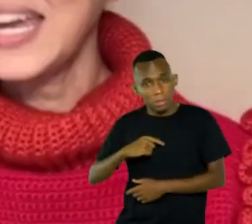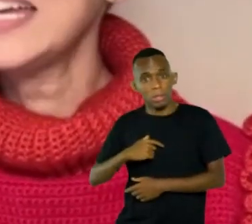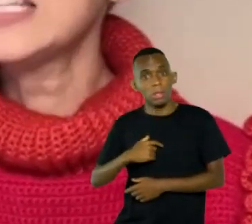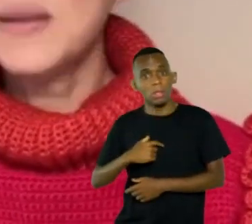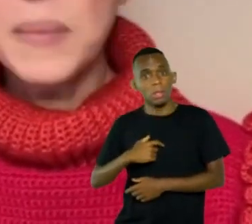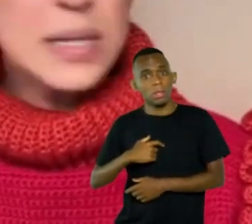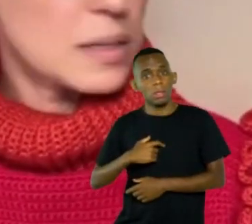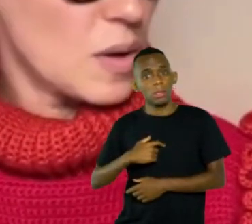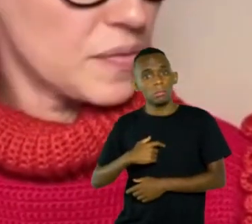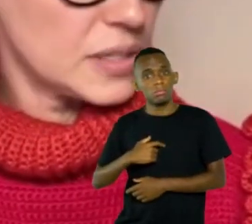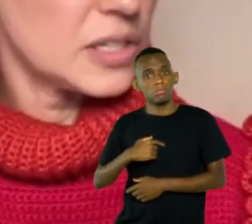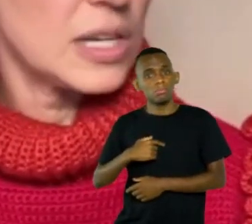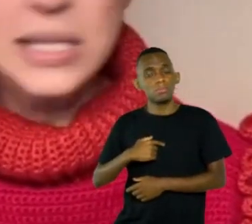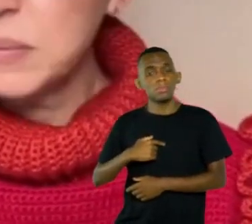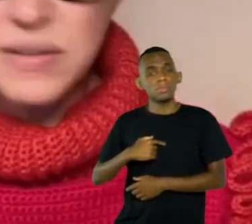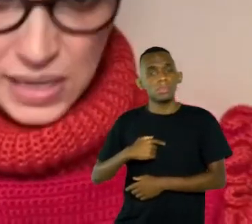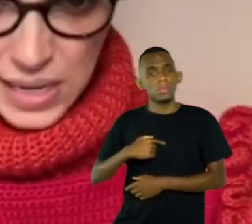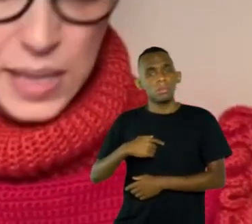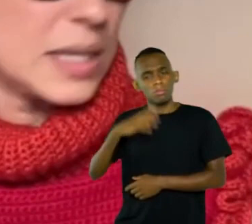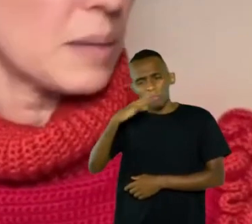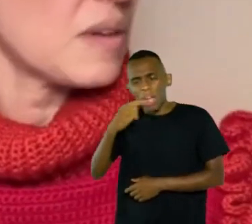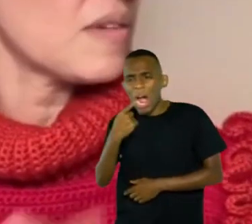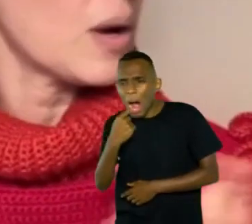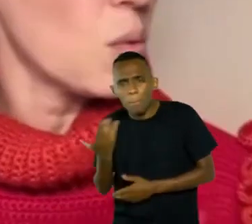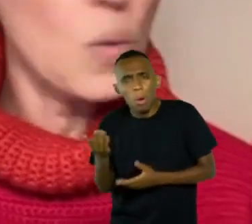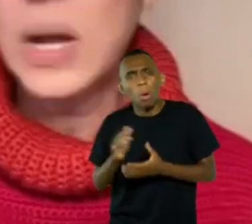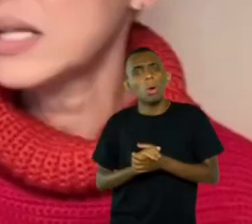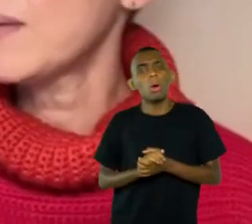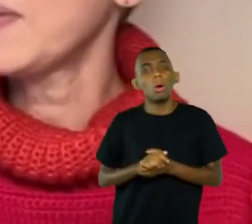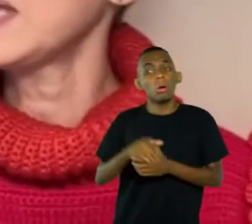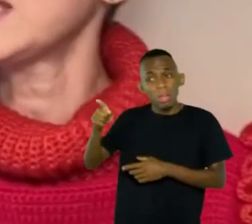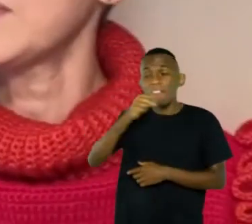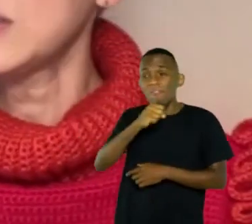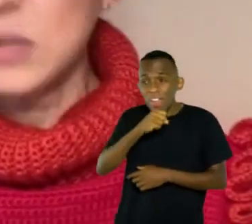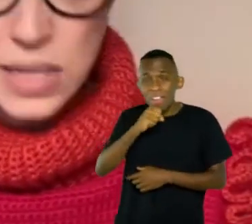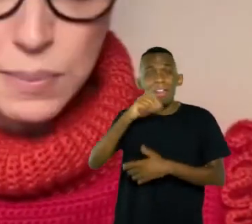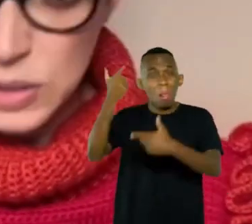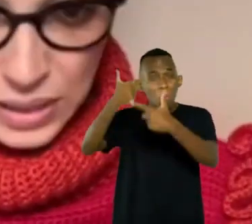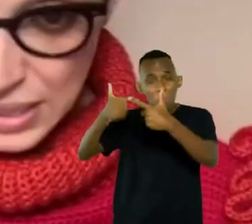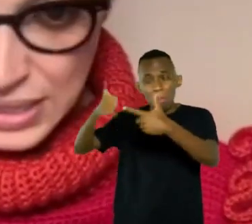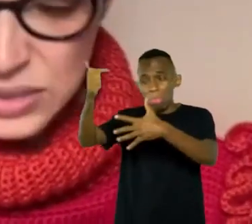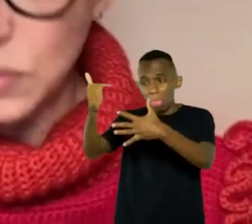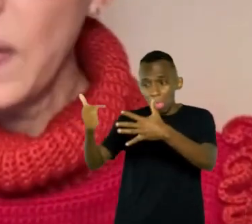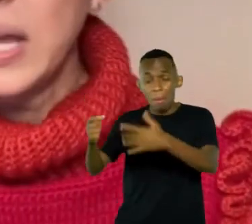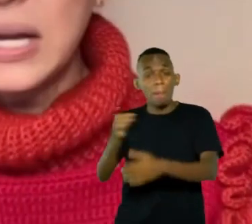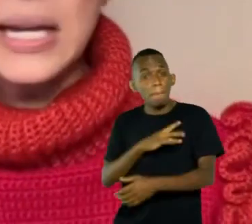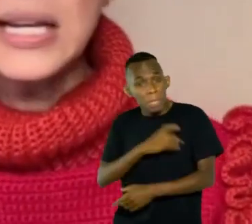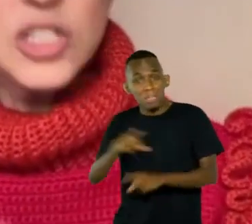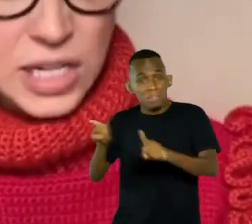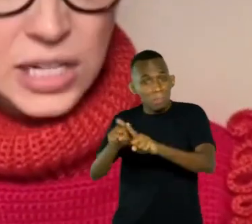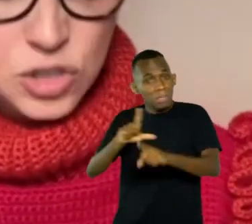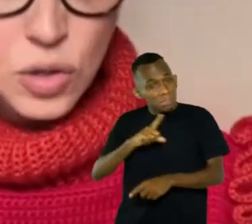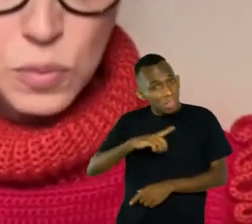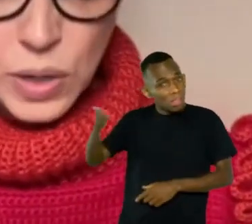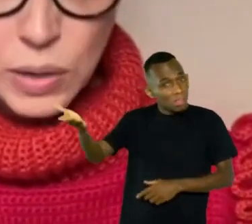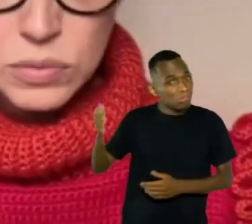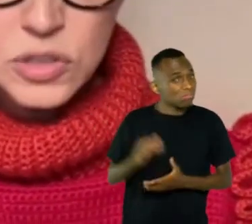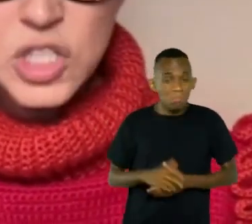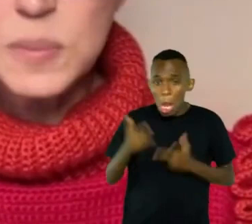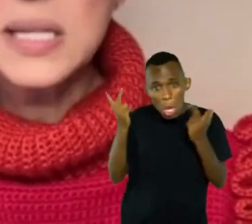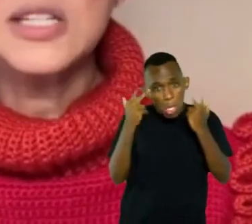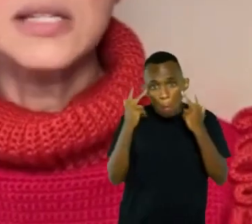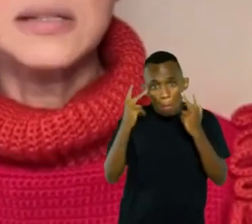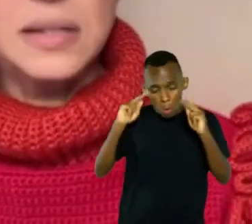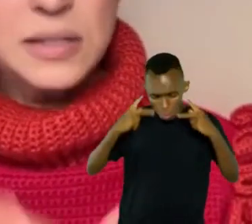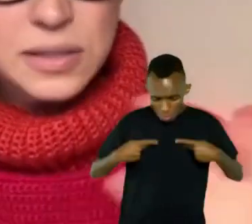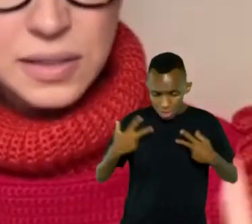dia, né? Ele também sofre, ele também envelhece, ele também verruga, ele também tem medo de ser abandonado. Ele é gente como eu. e Então a ele